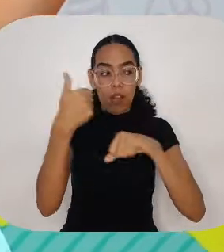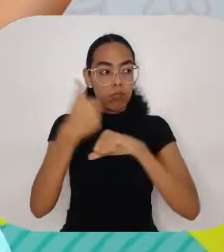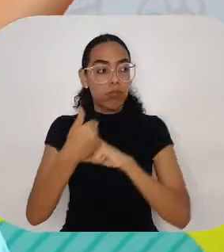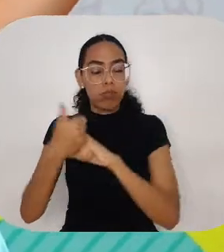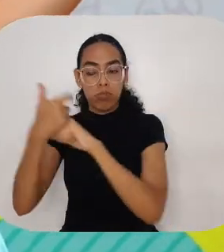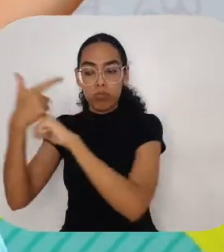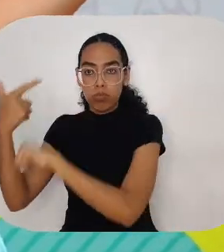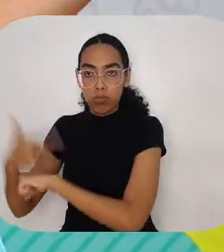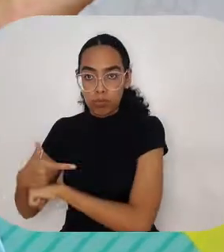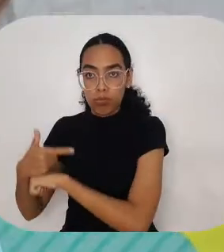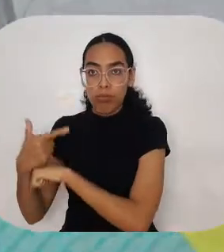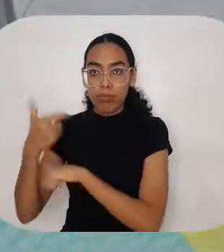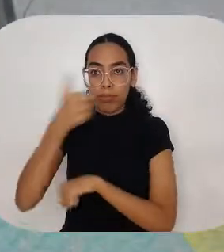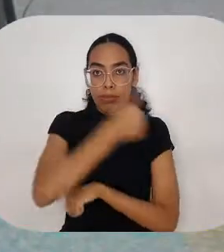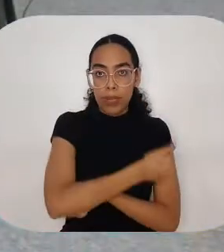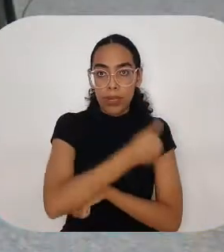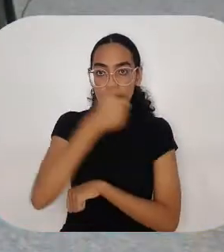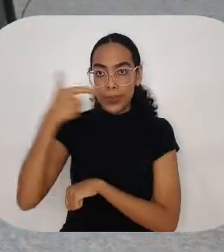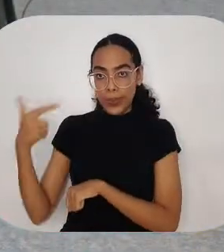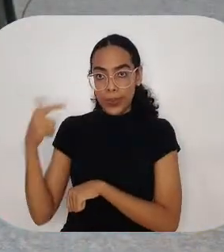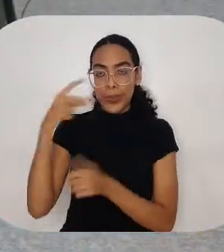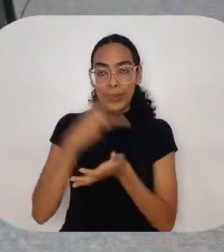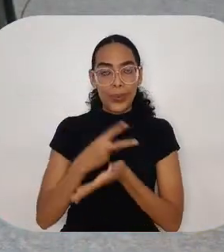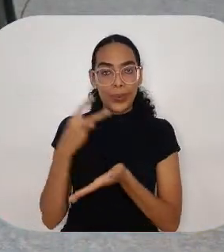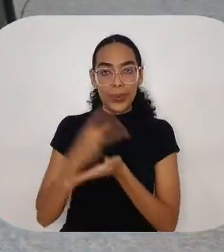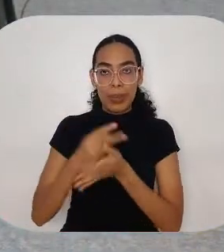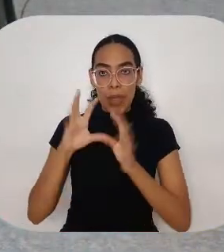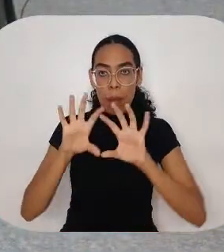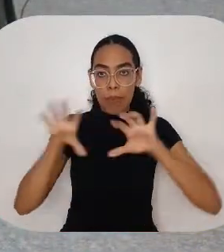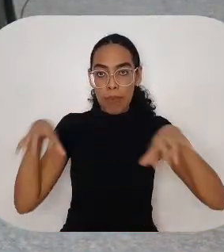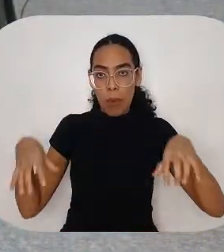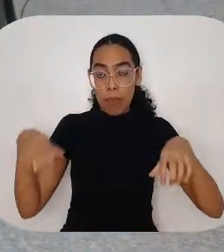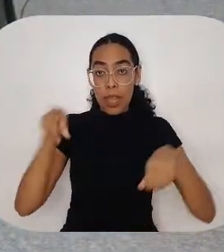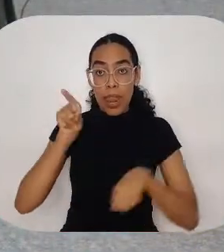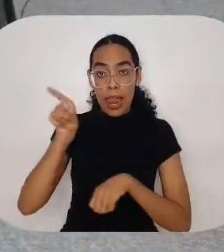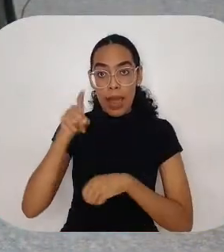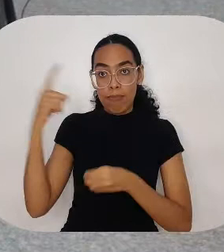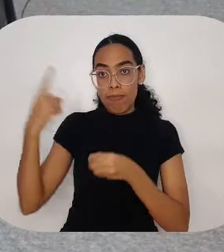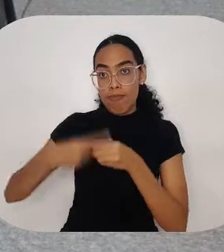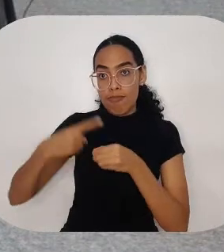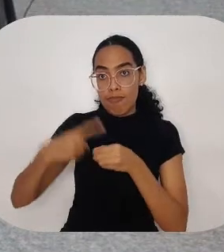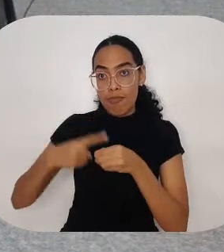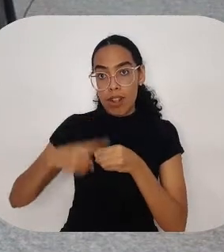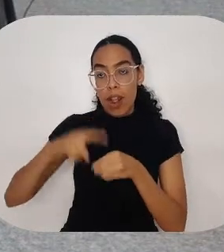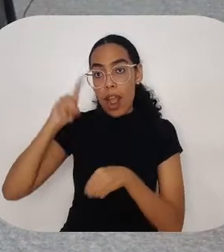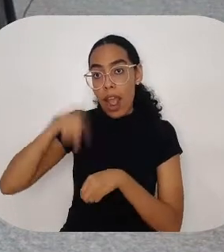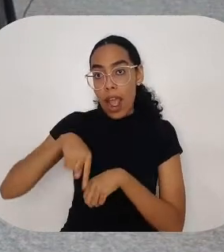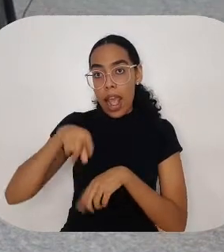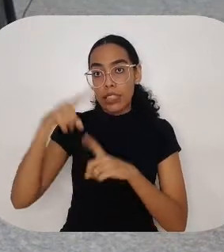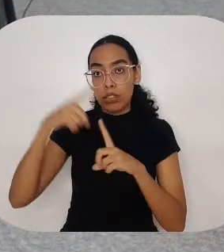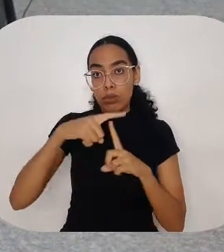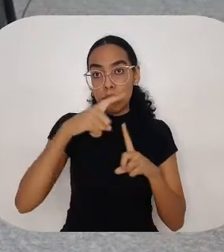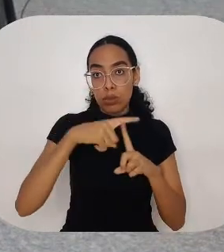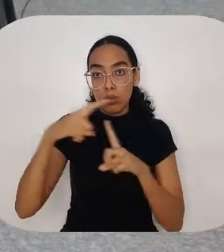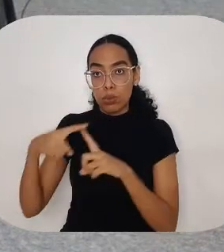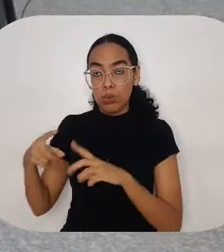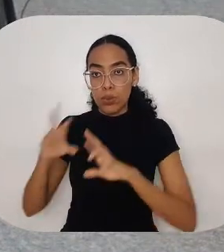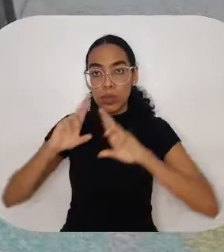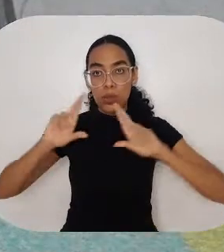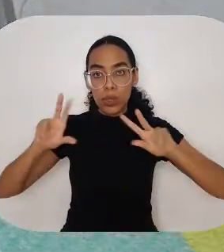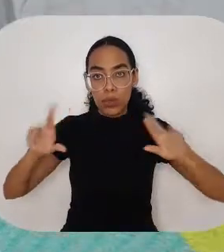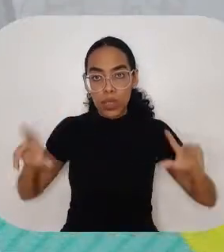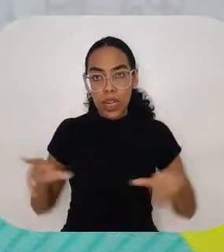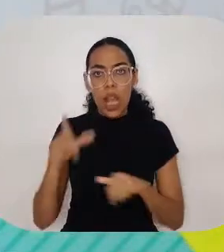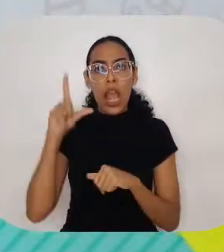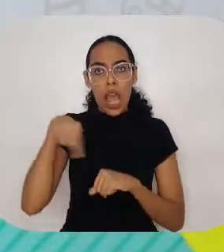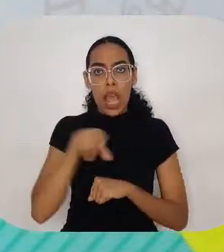o lado de lá. E no sertão, os bichos são diferentes, sabia? São?